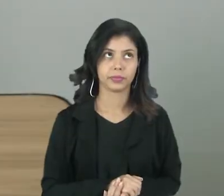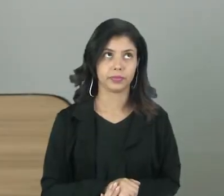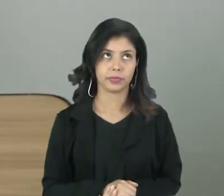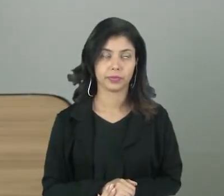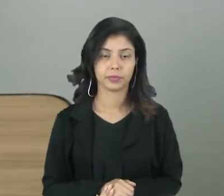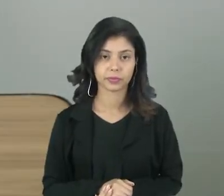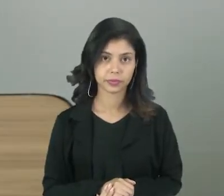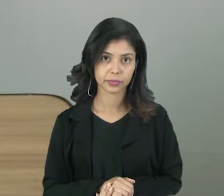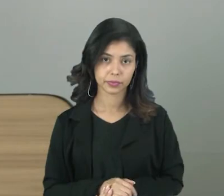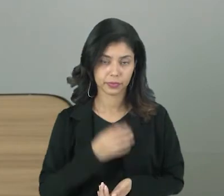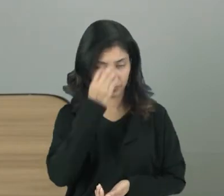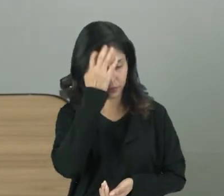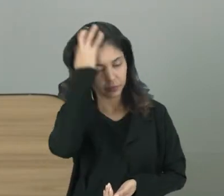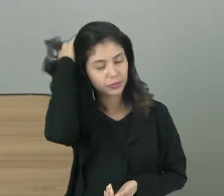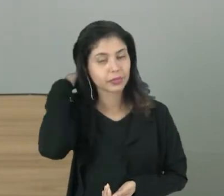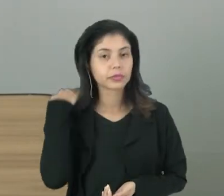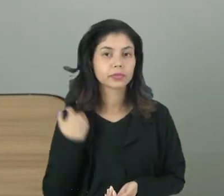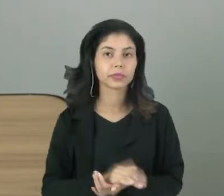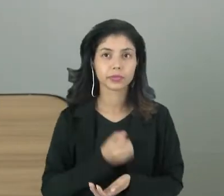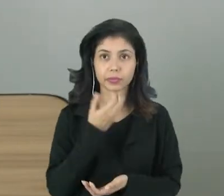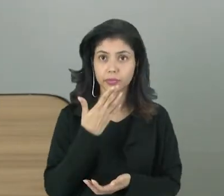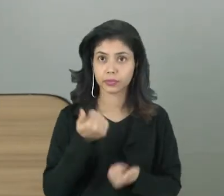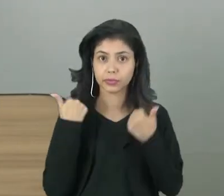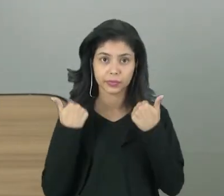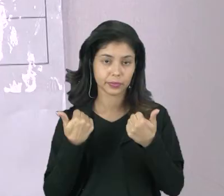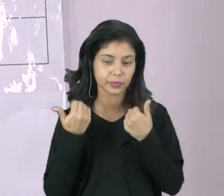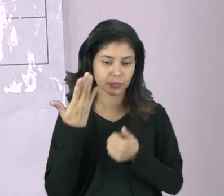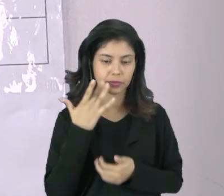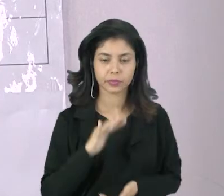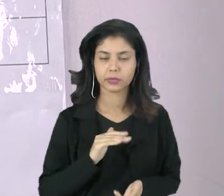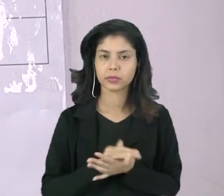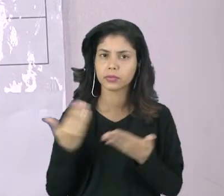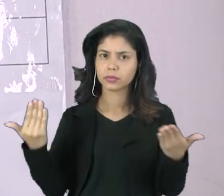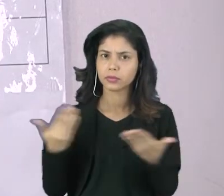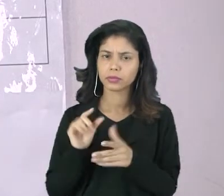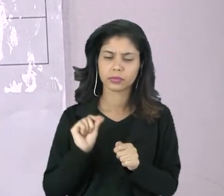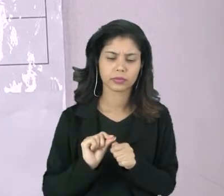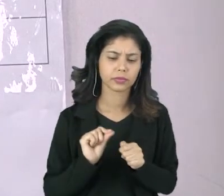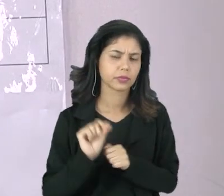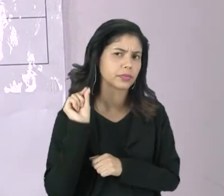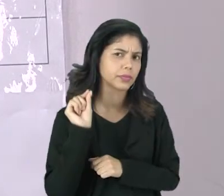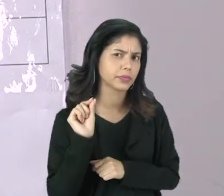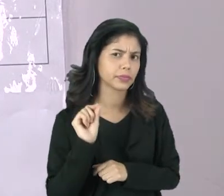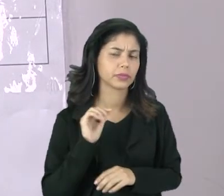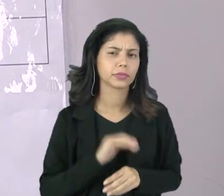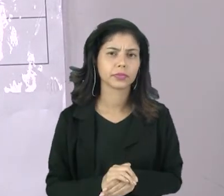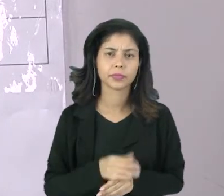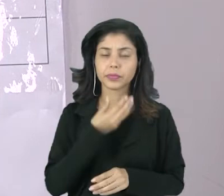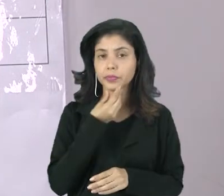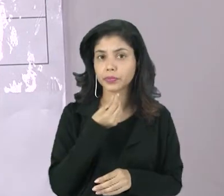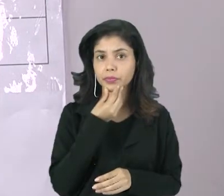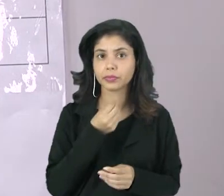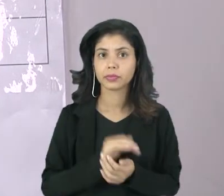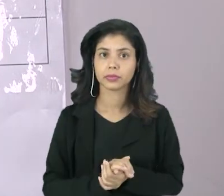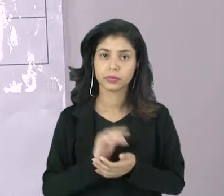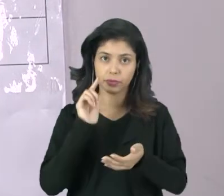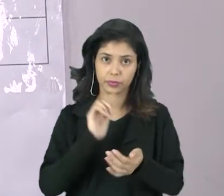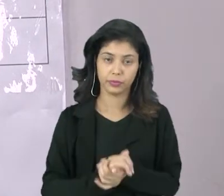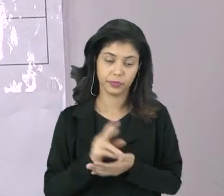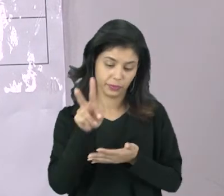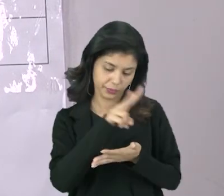cheios muito bem criança agora o caminho está fazendo o menino está